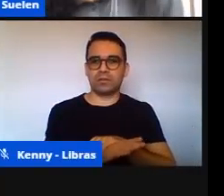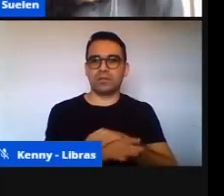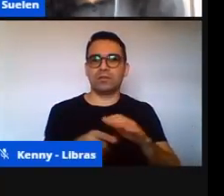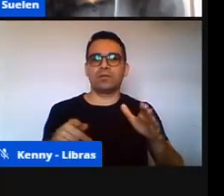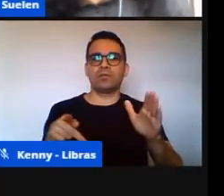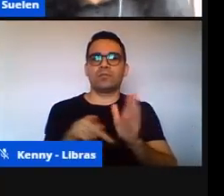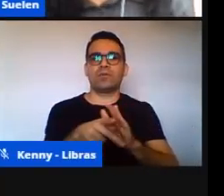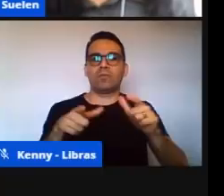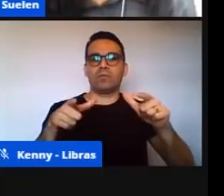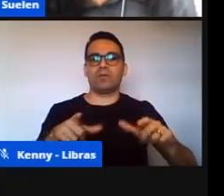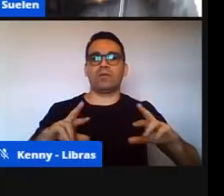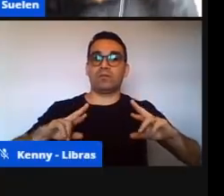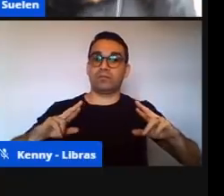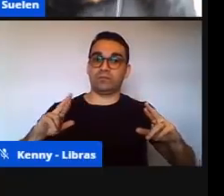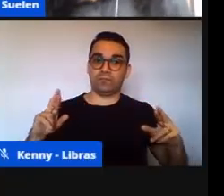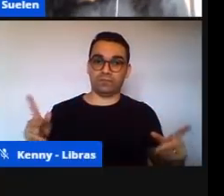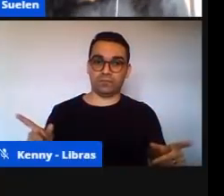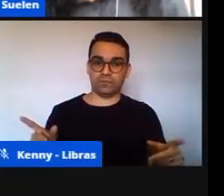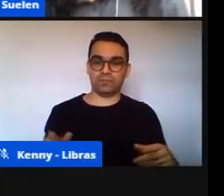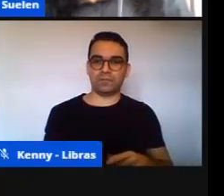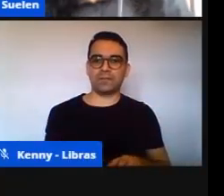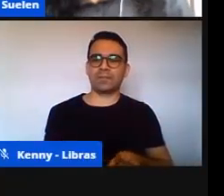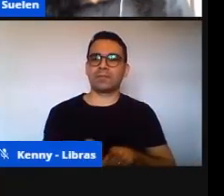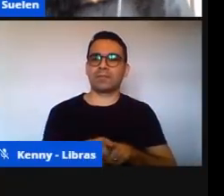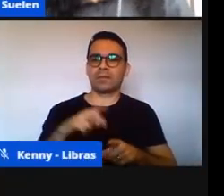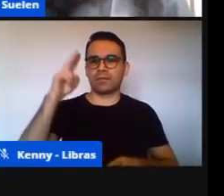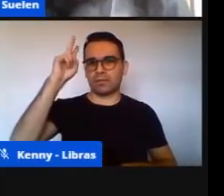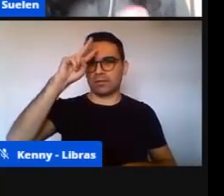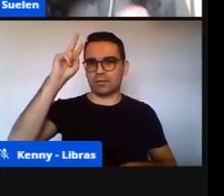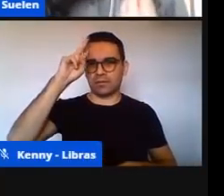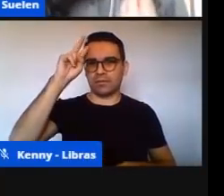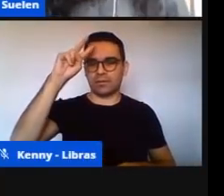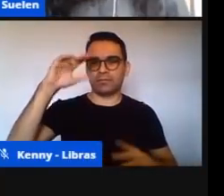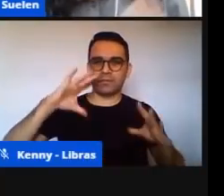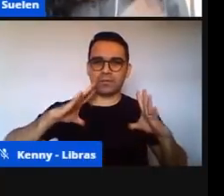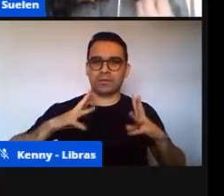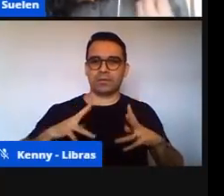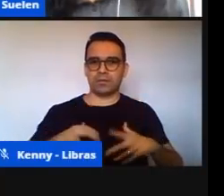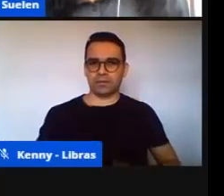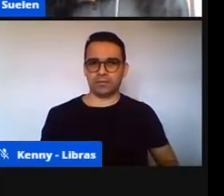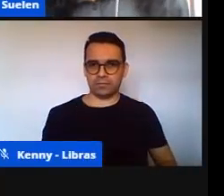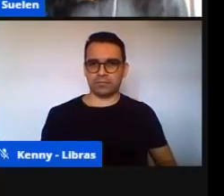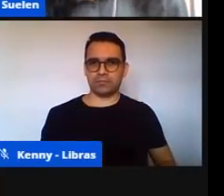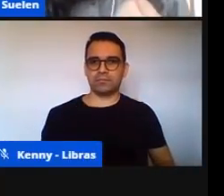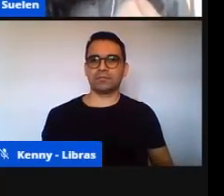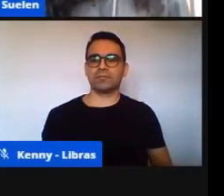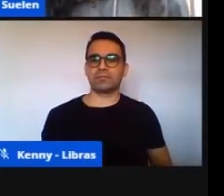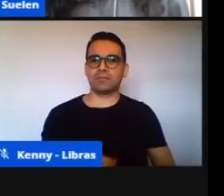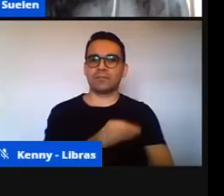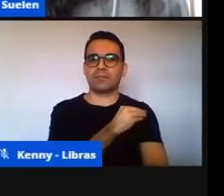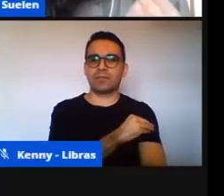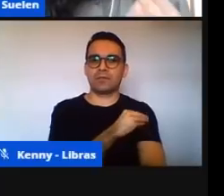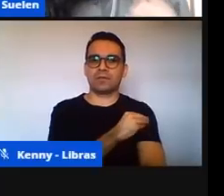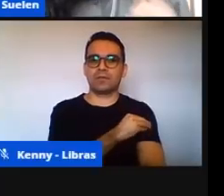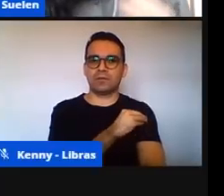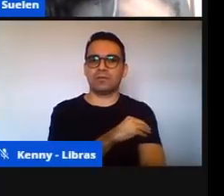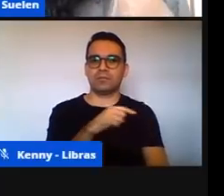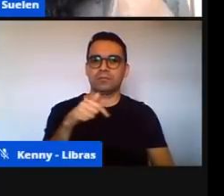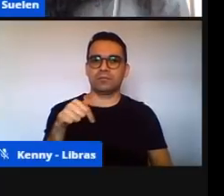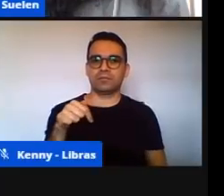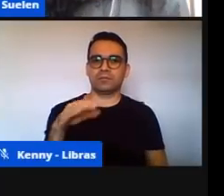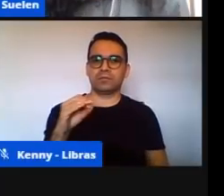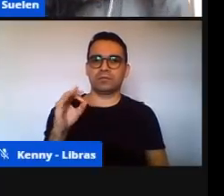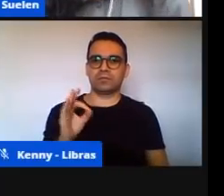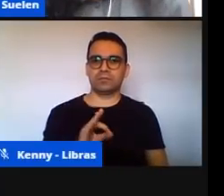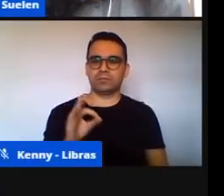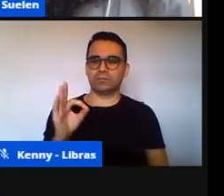também. E lembrar da higienização. Então, essa vestimenta ela tem que ser higienizada, tem que ser